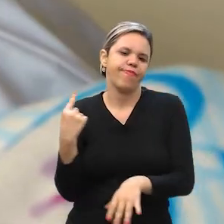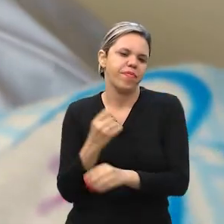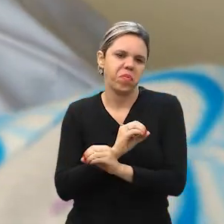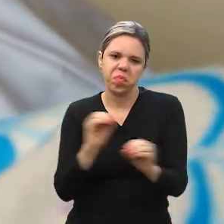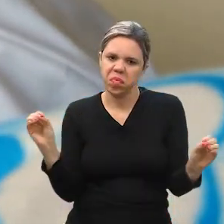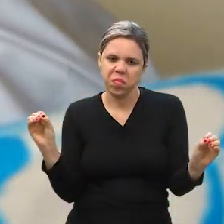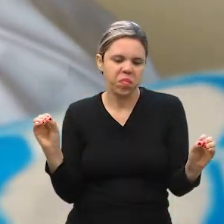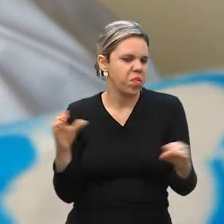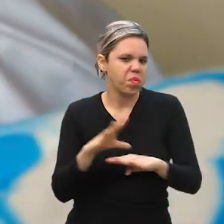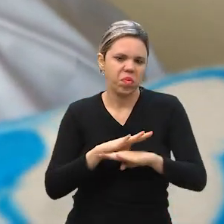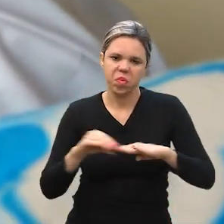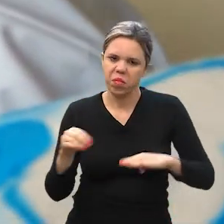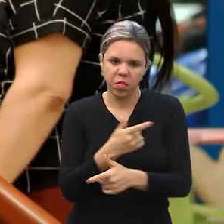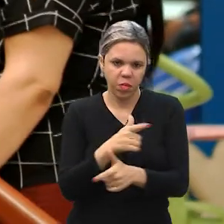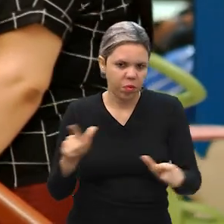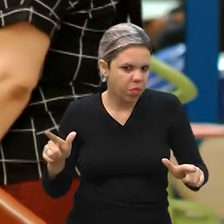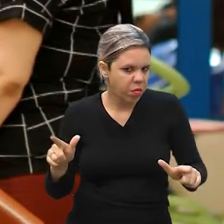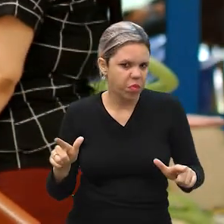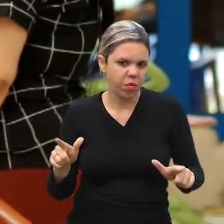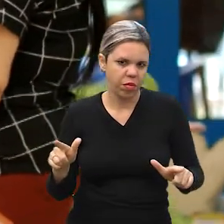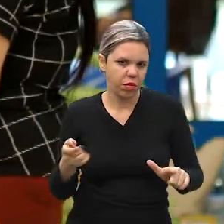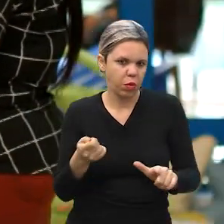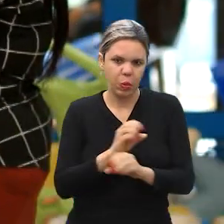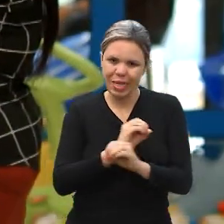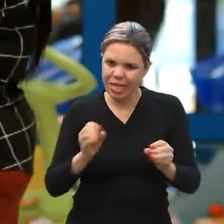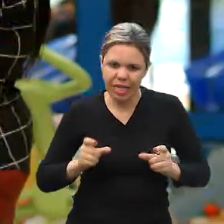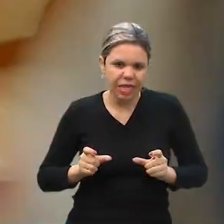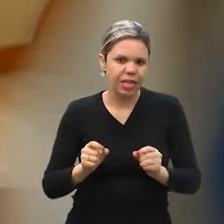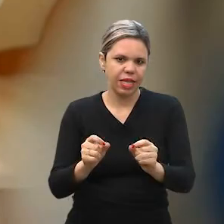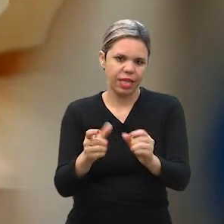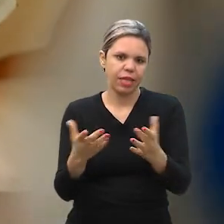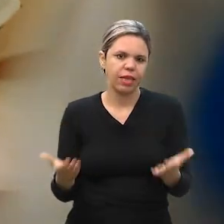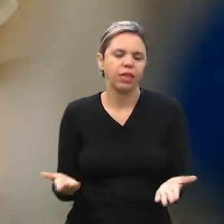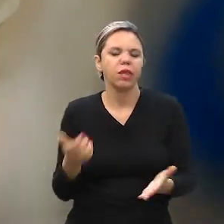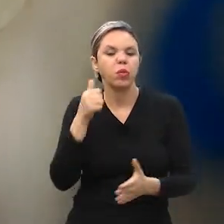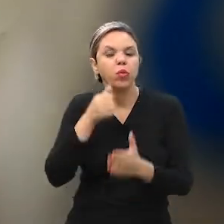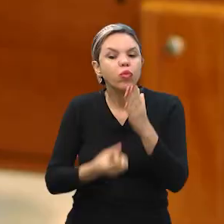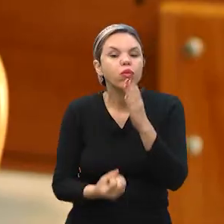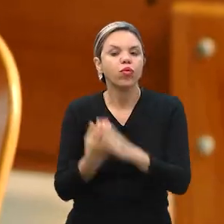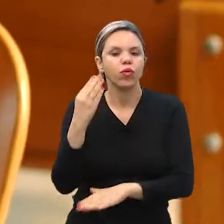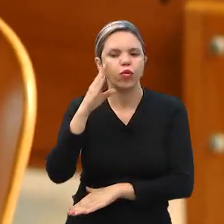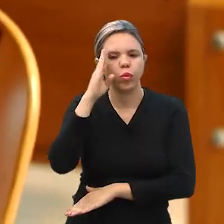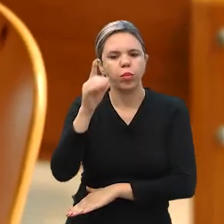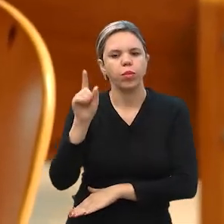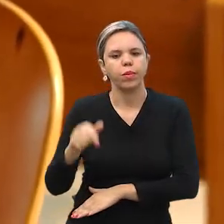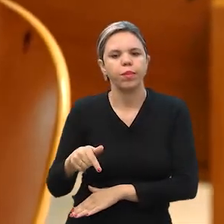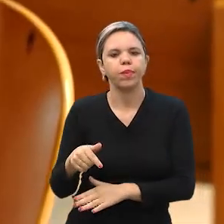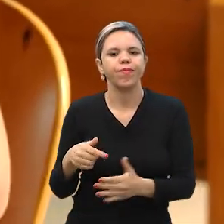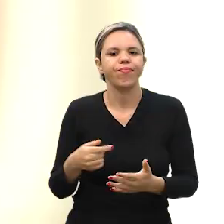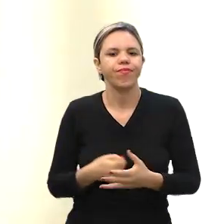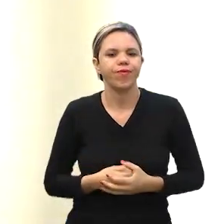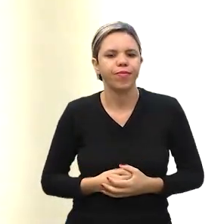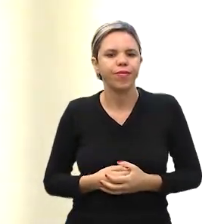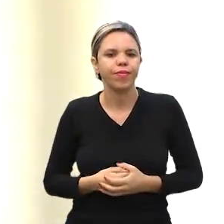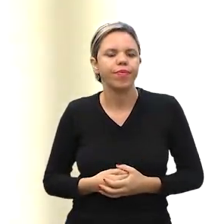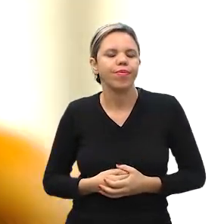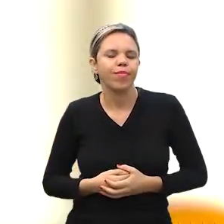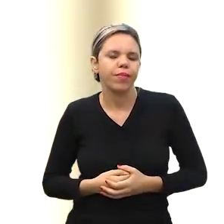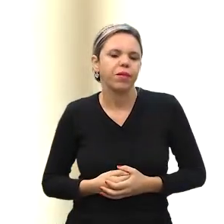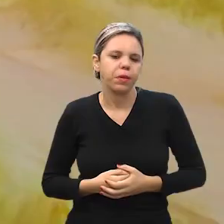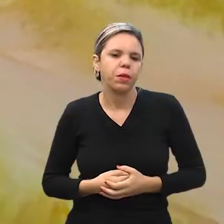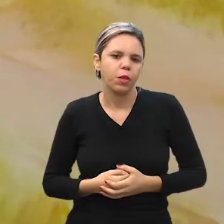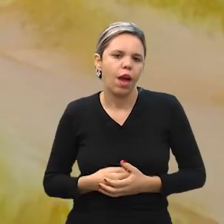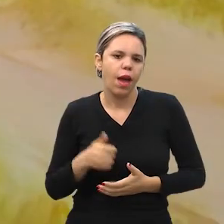não se tinha cura. Não tinha cura de quase nenhum câncer. Então, ela foi pioneira nesse aspecto. Mas foi